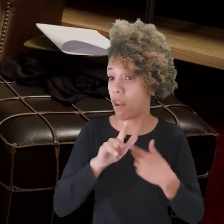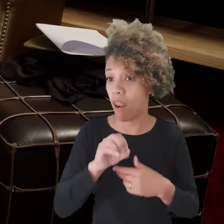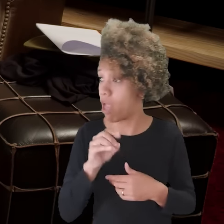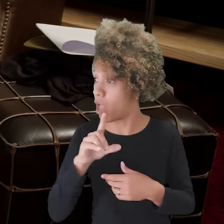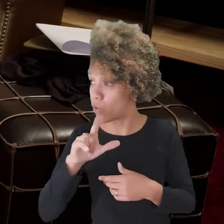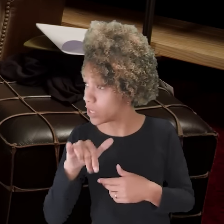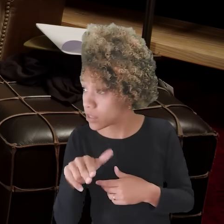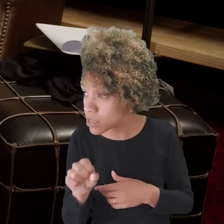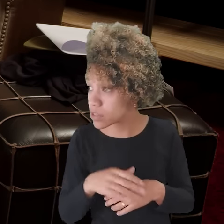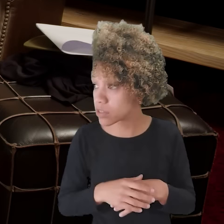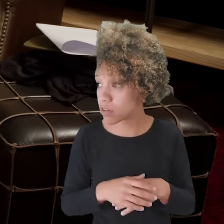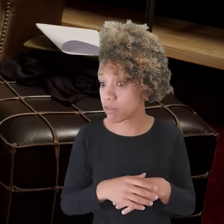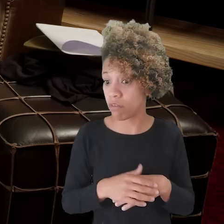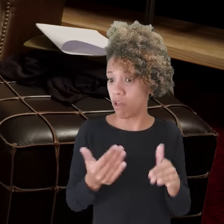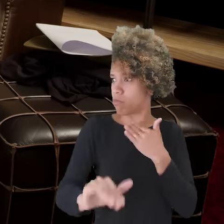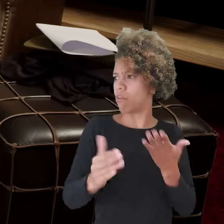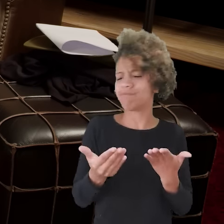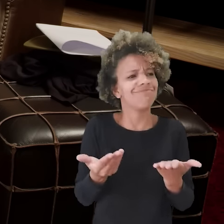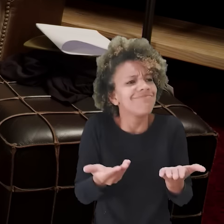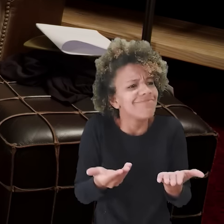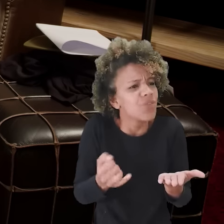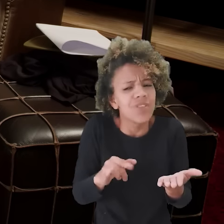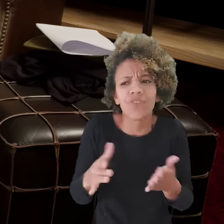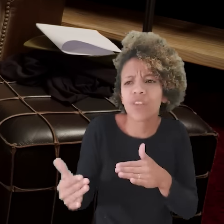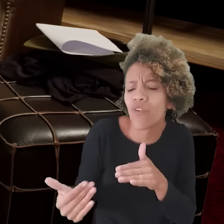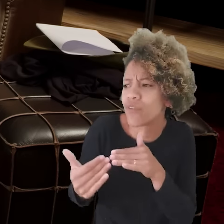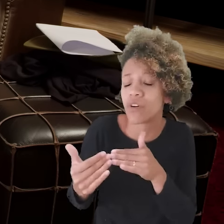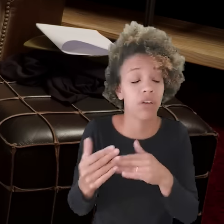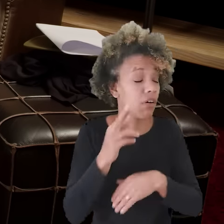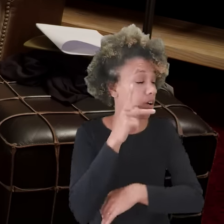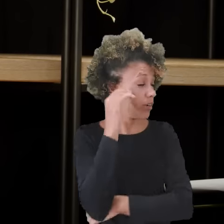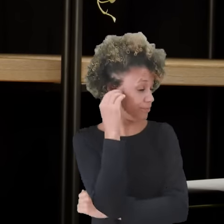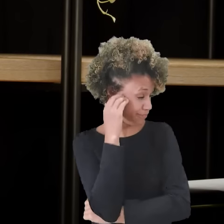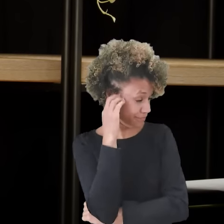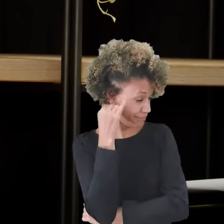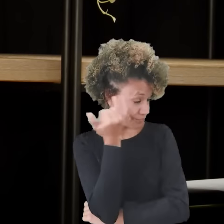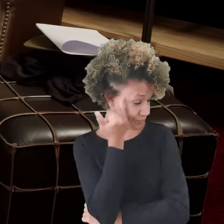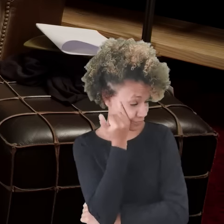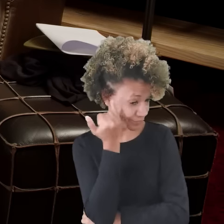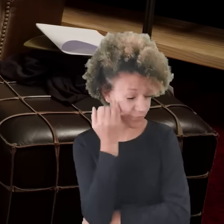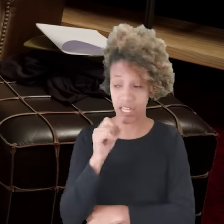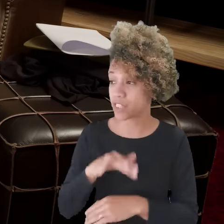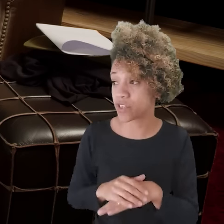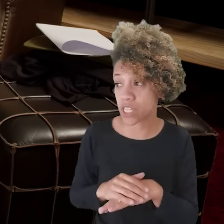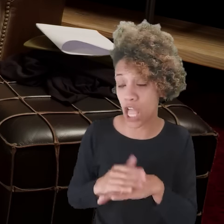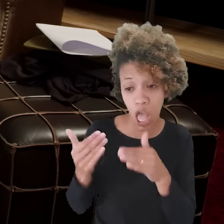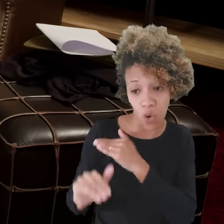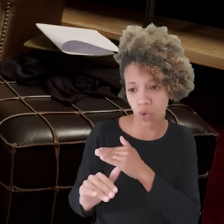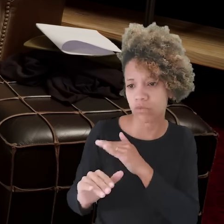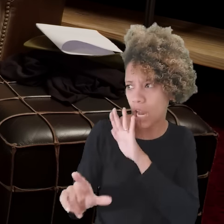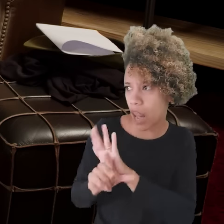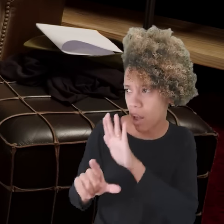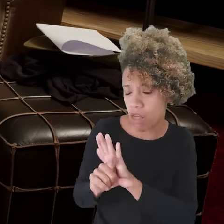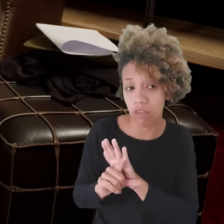abordados pela Lins tu é pró então se você foi a favor Ai se você é contra a censura do